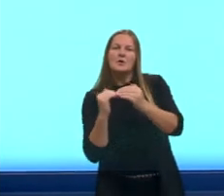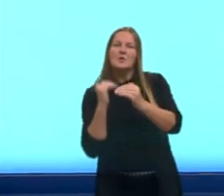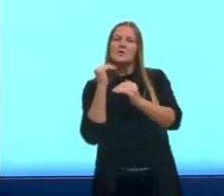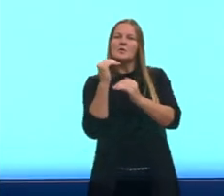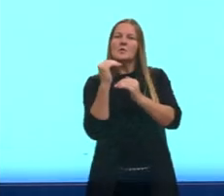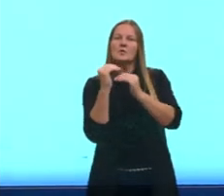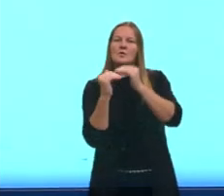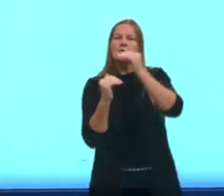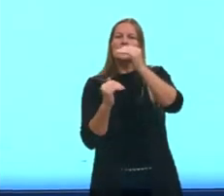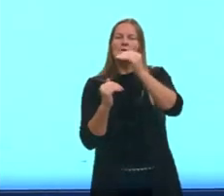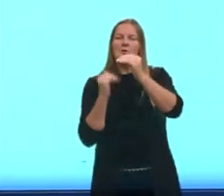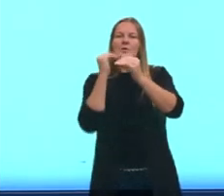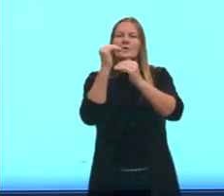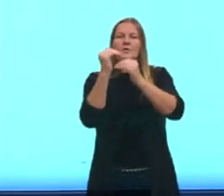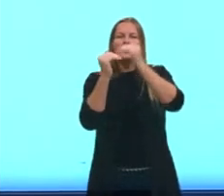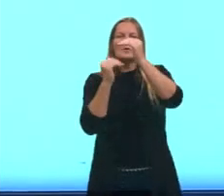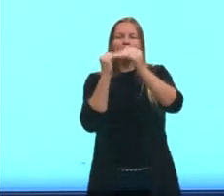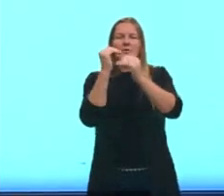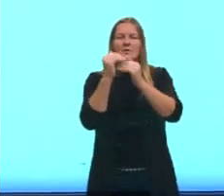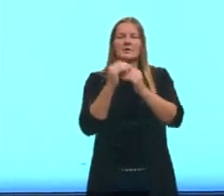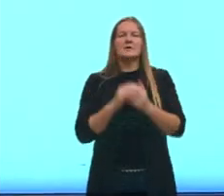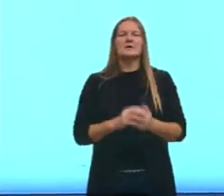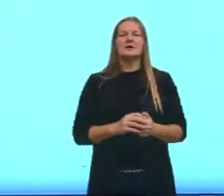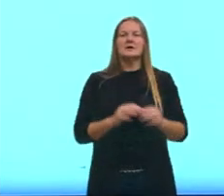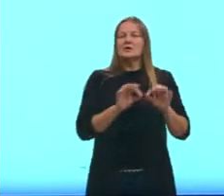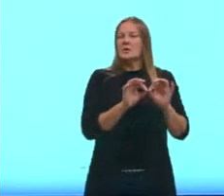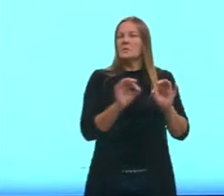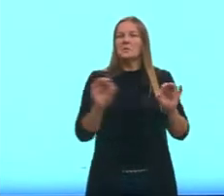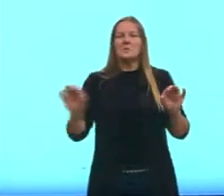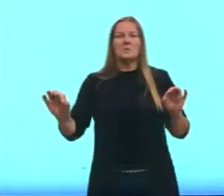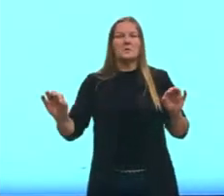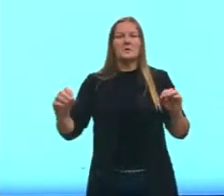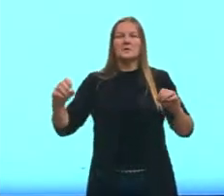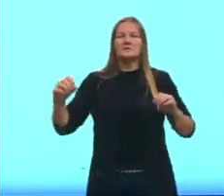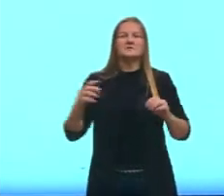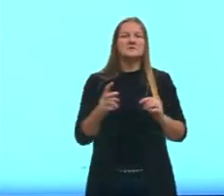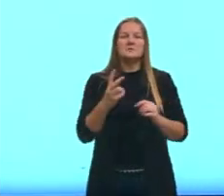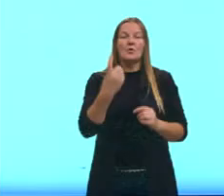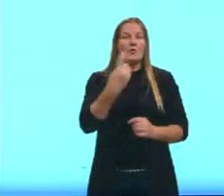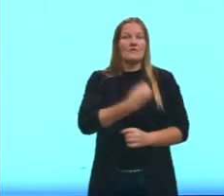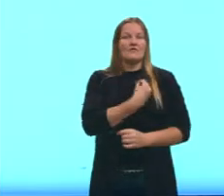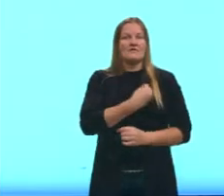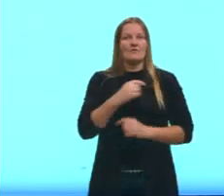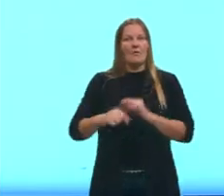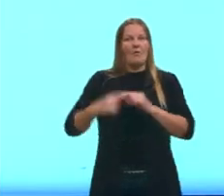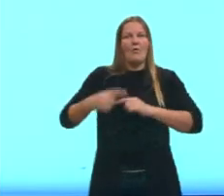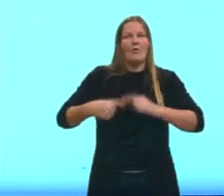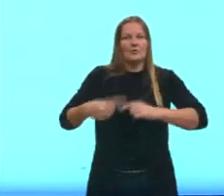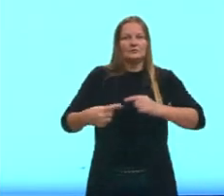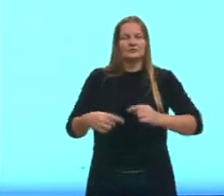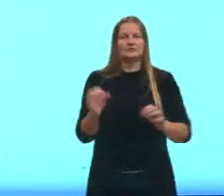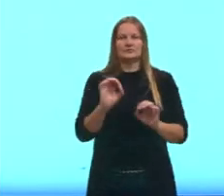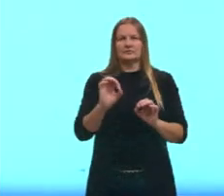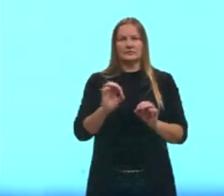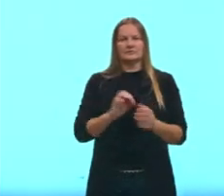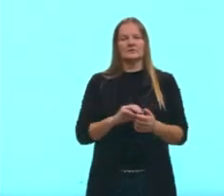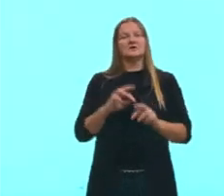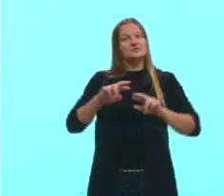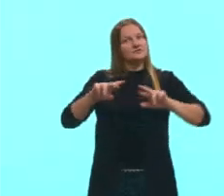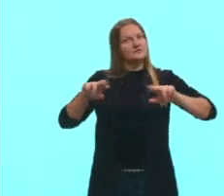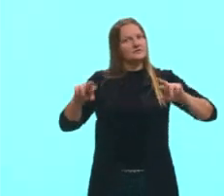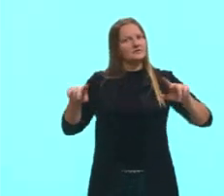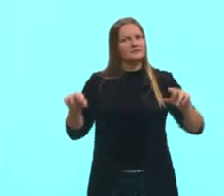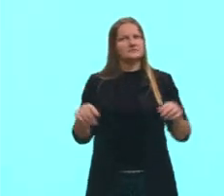né Nós vemos que a evolução não é algo linear não é um ser vivo que dá origem a outro que dá origem a